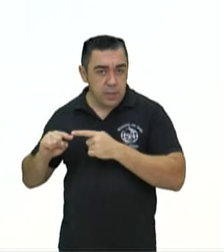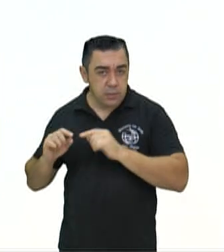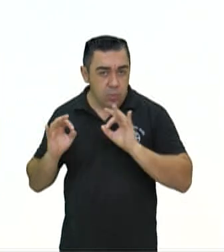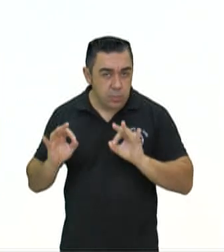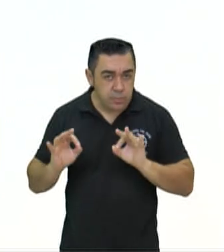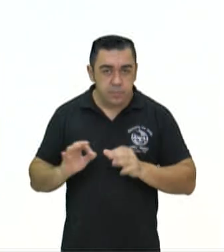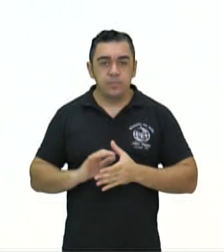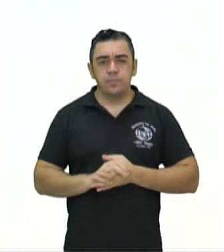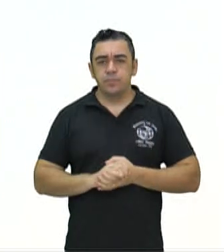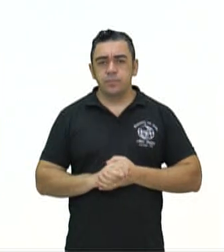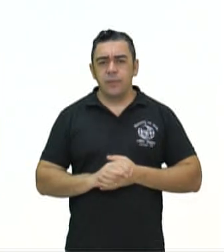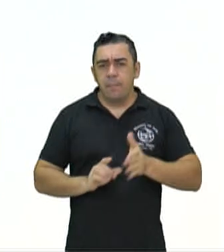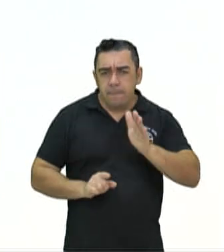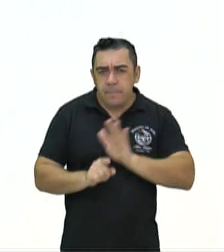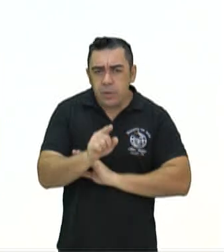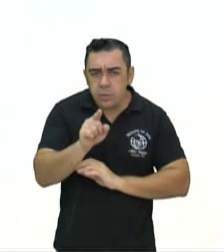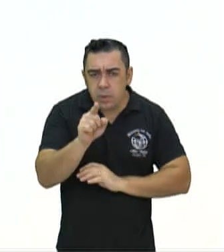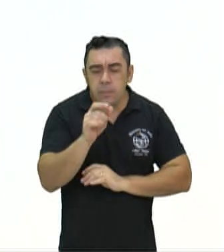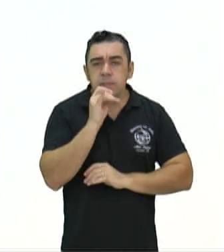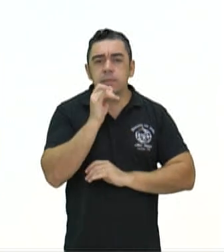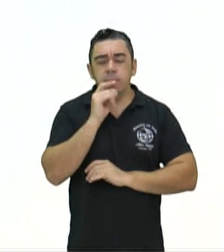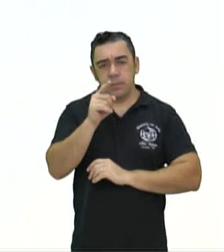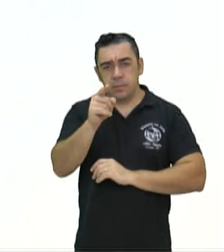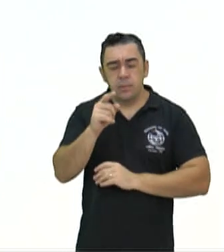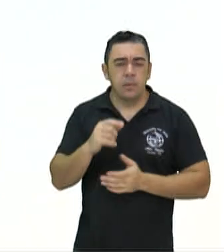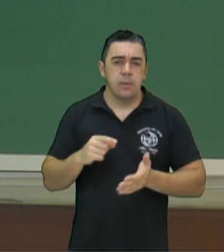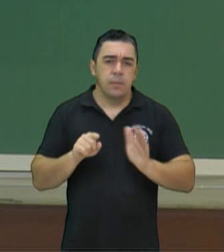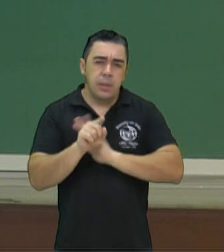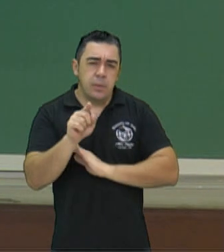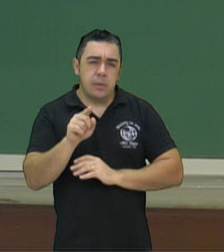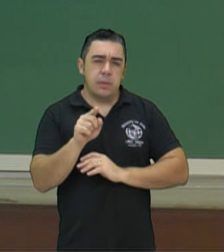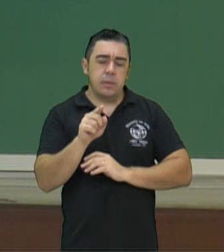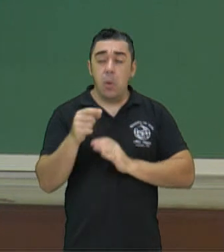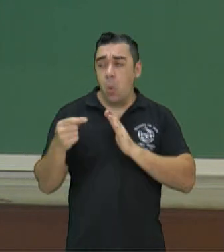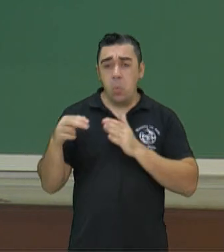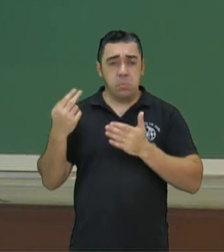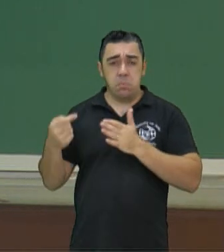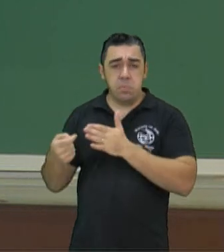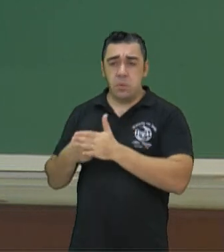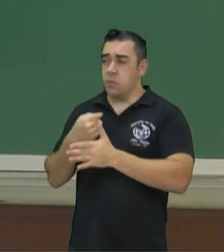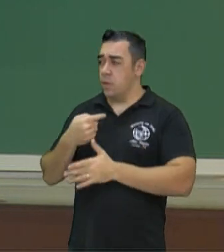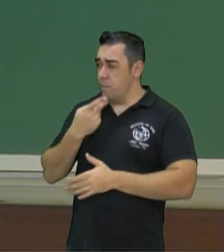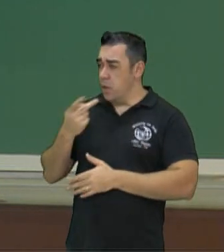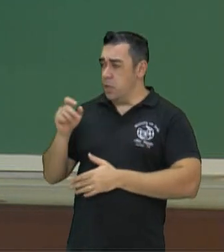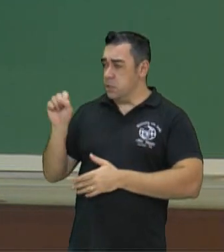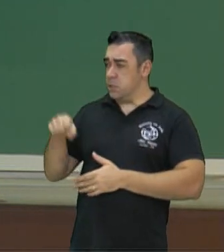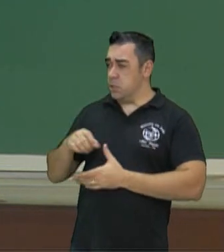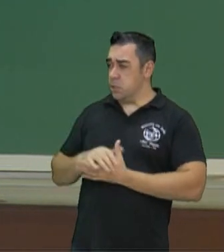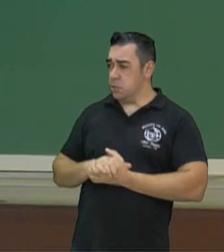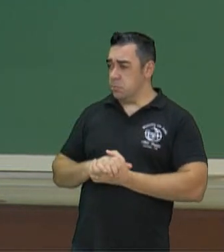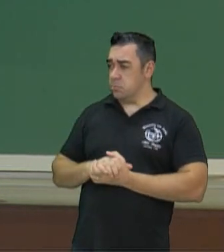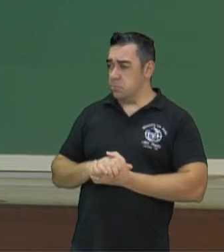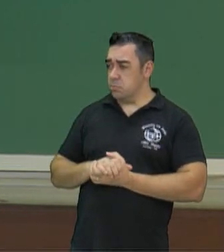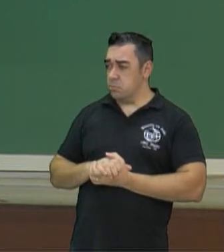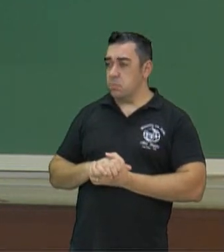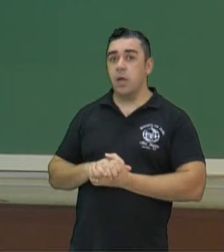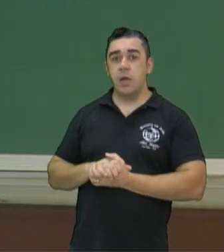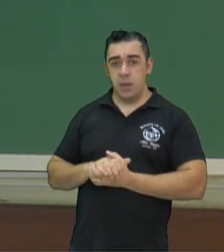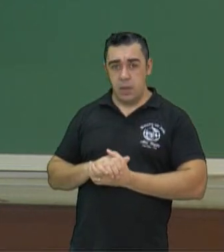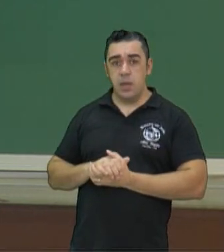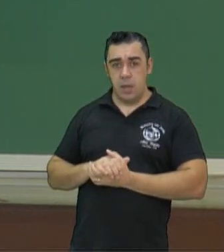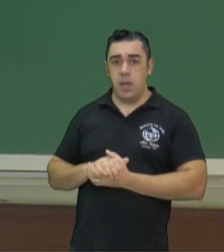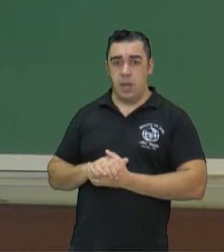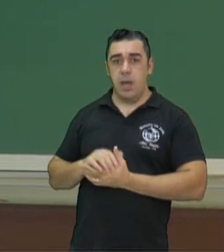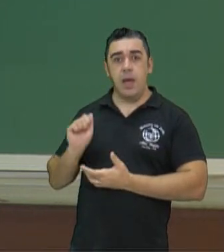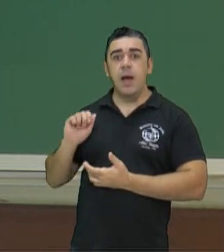combinação. Quando alguém pergunta pra gente alguma coisa e a gente vai afirmar, a gente não diz sim, né? A gente diz aham. Então,